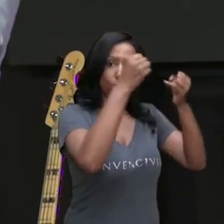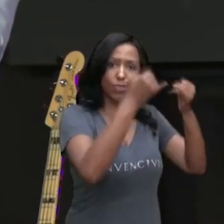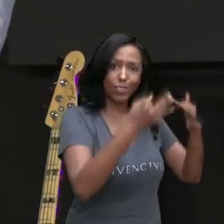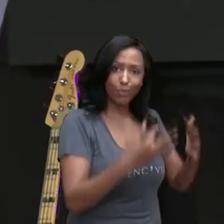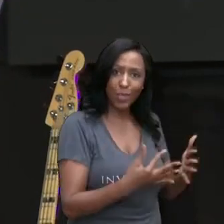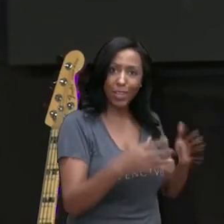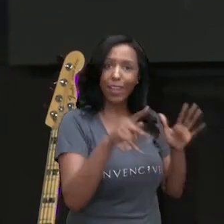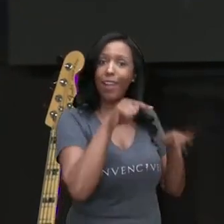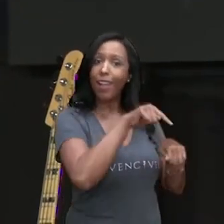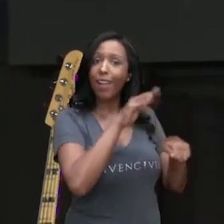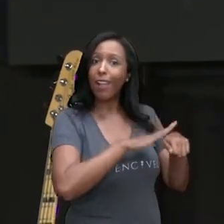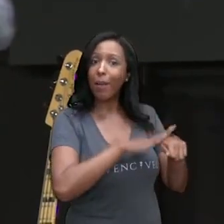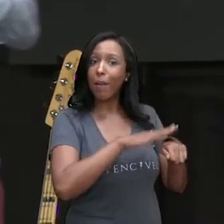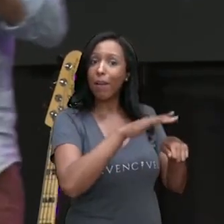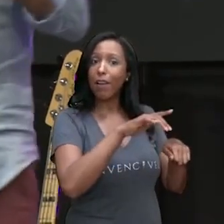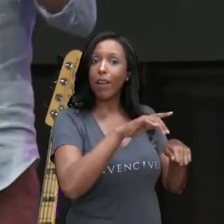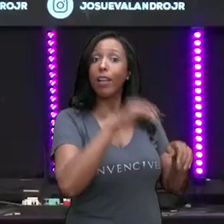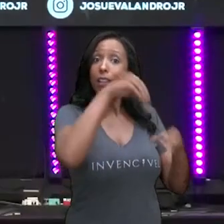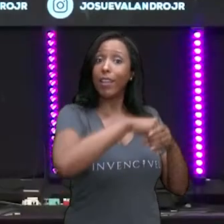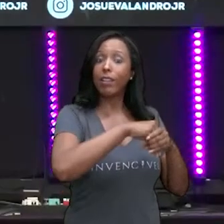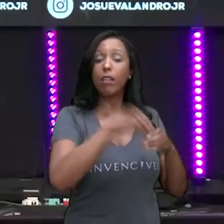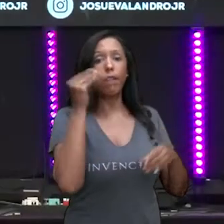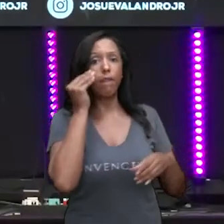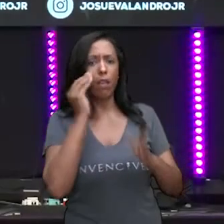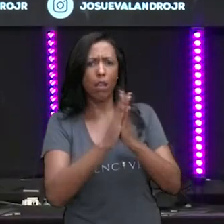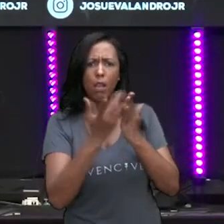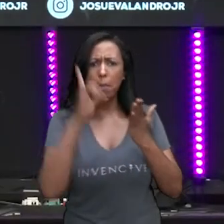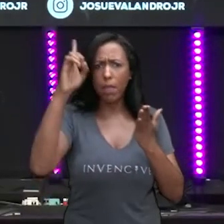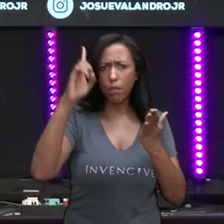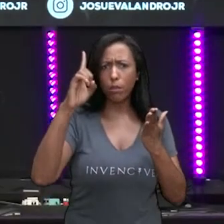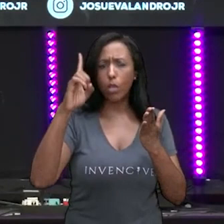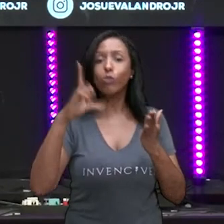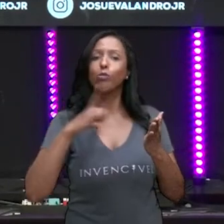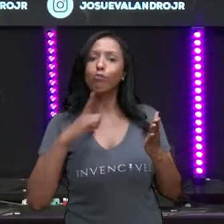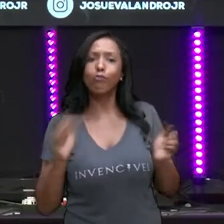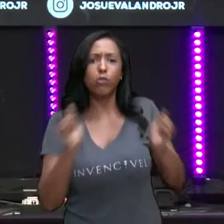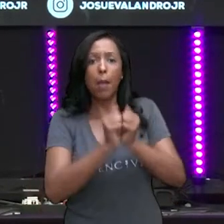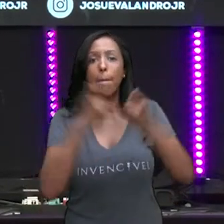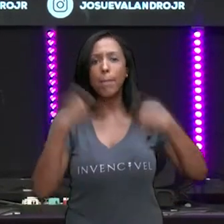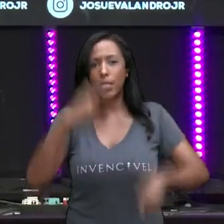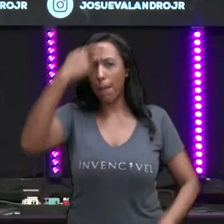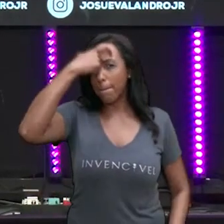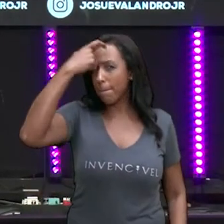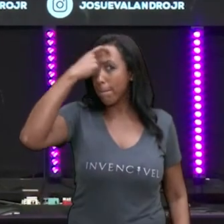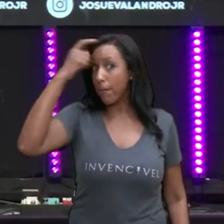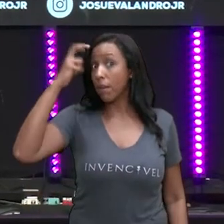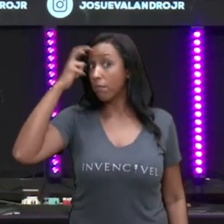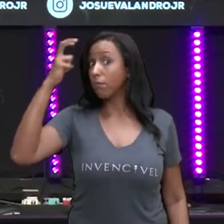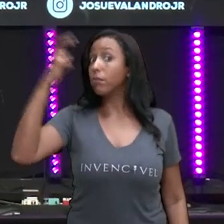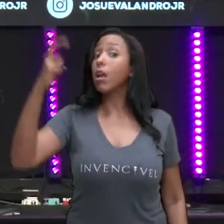outro, a gente começa a ver que a Bíblia se encaixa, tem que ter uma mente inteligente, senão a